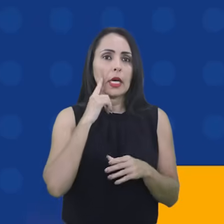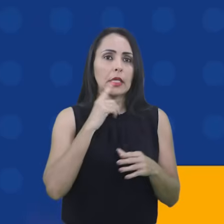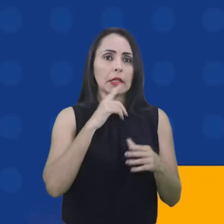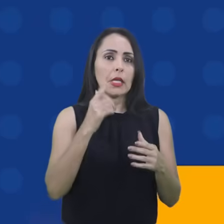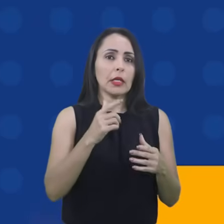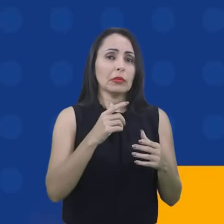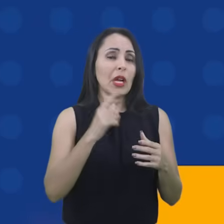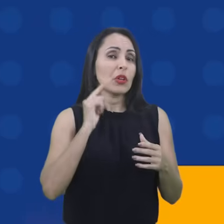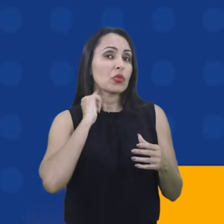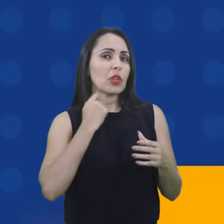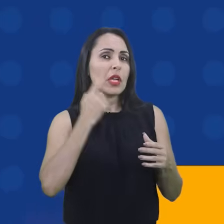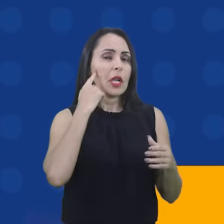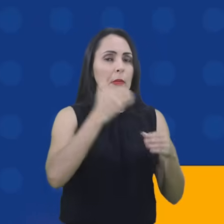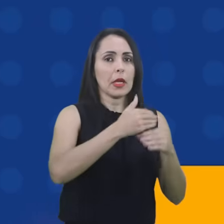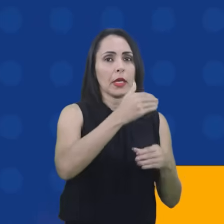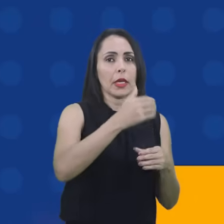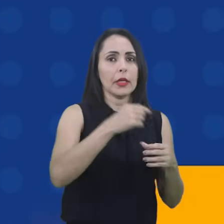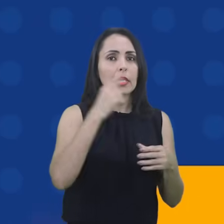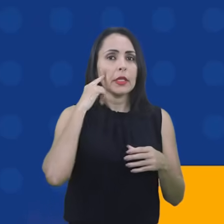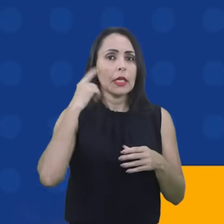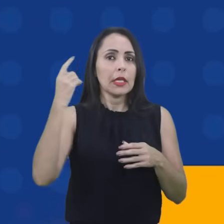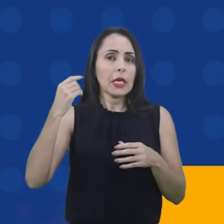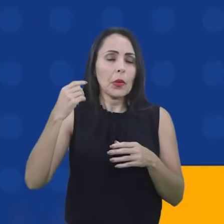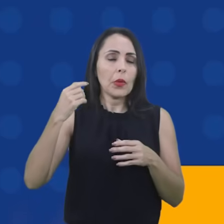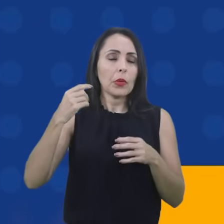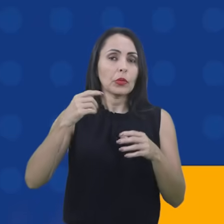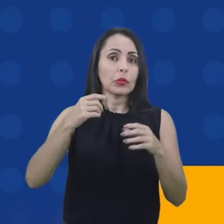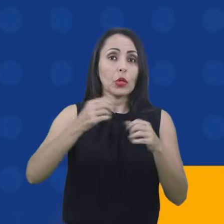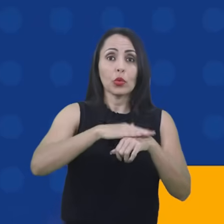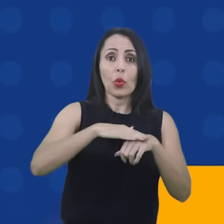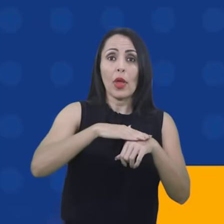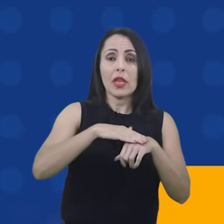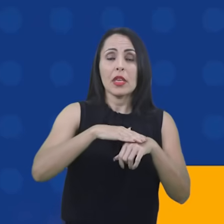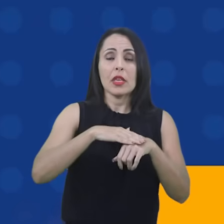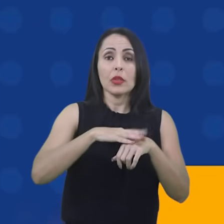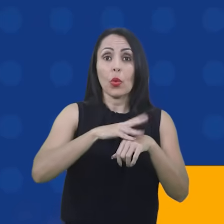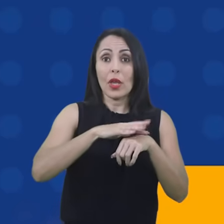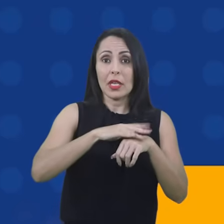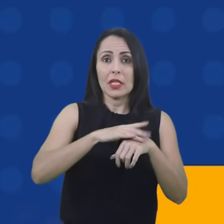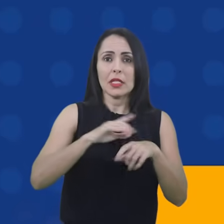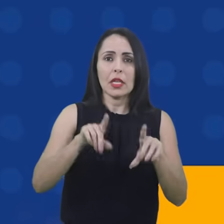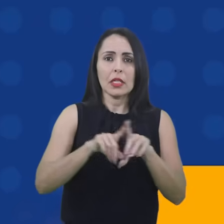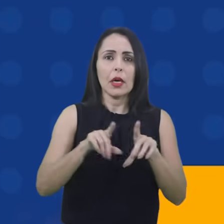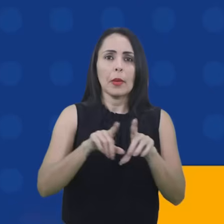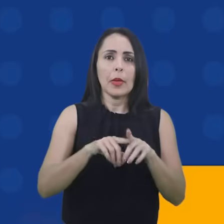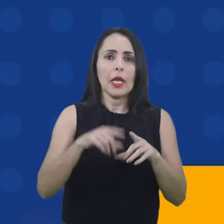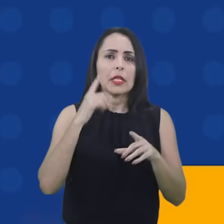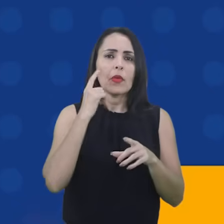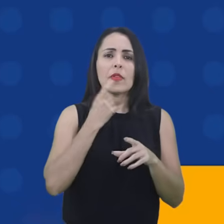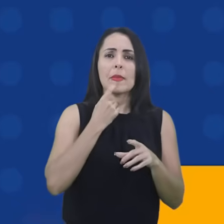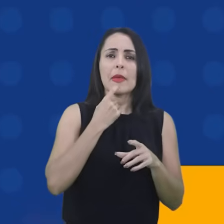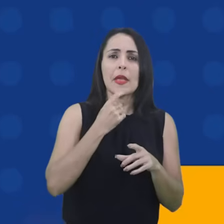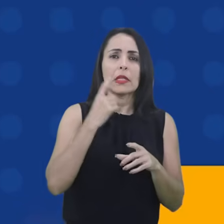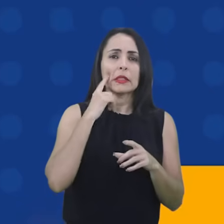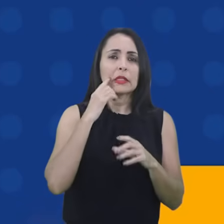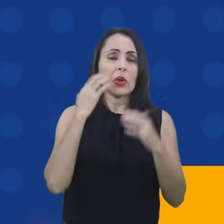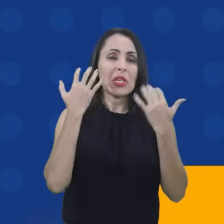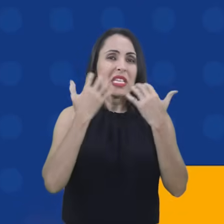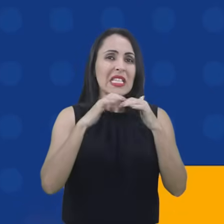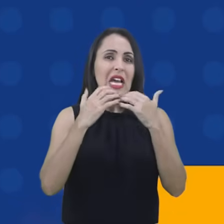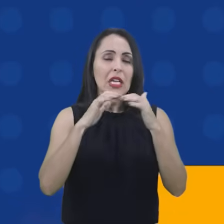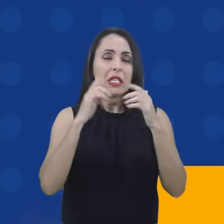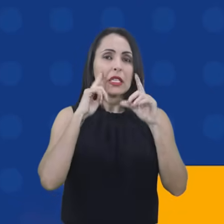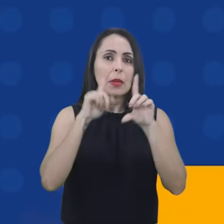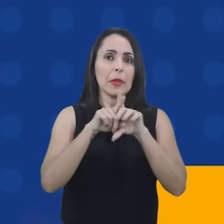sobre a língua, as cáries dentárias, né, as doenças gengivais como a gengivite, a periodontite, né,